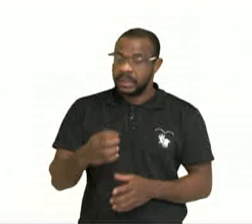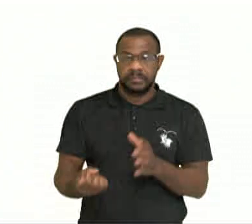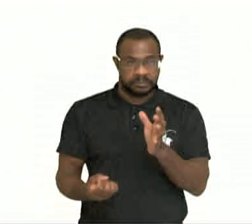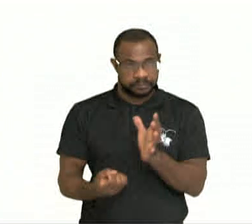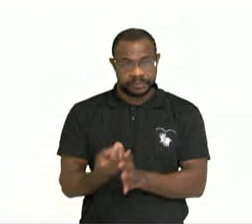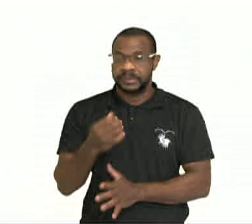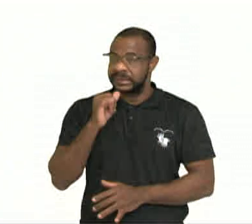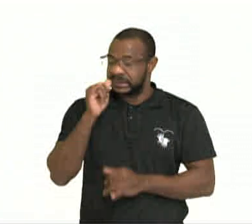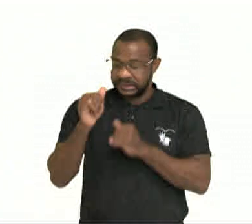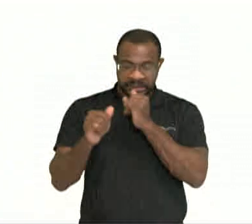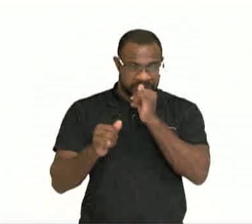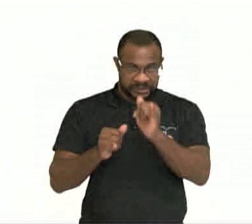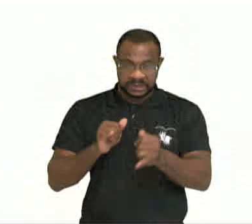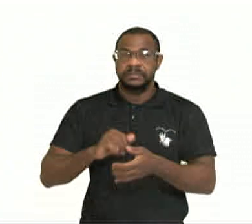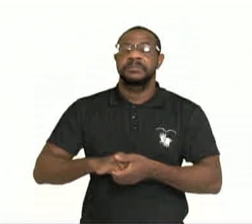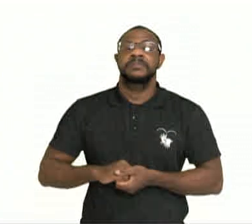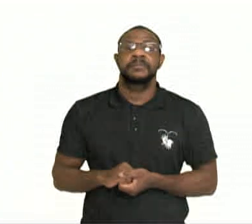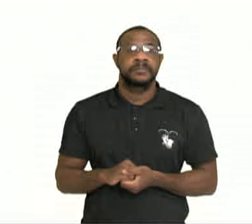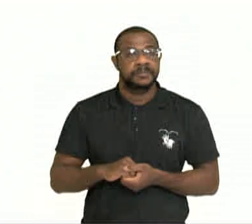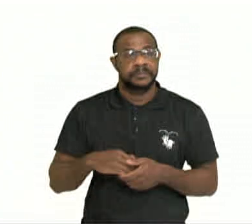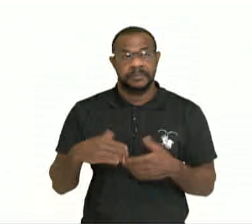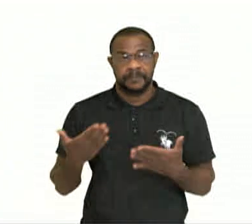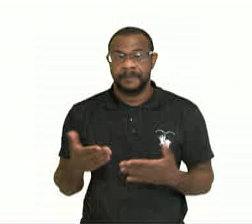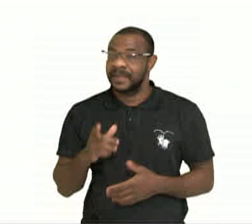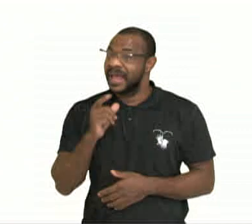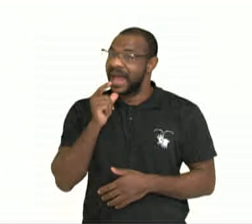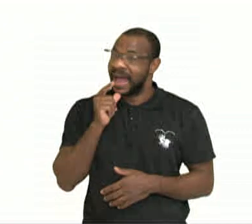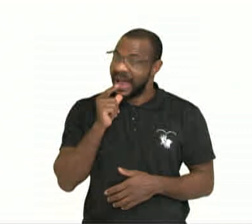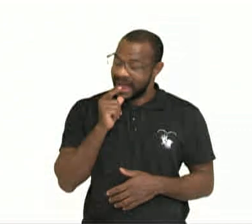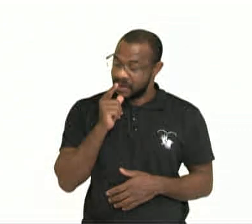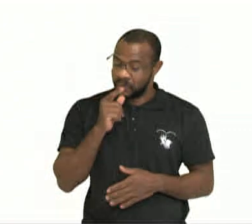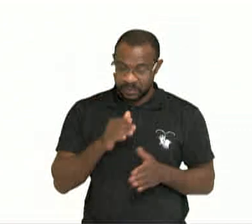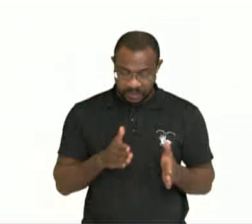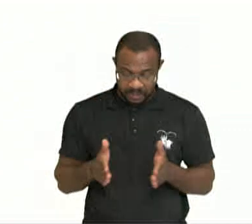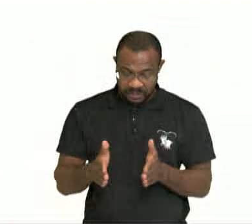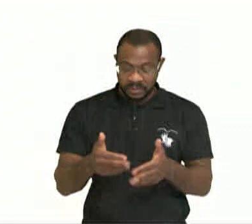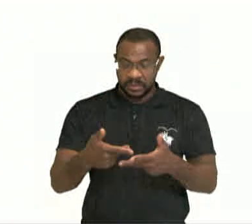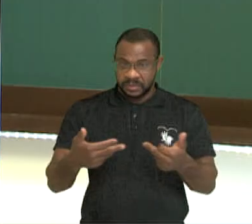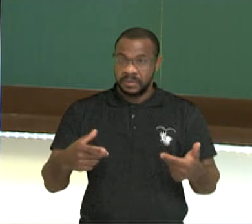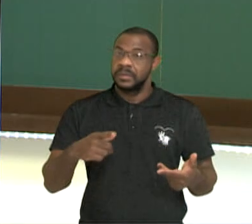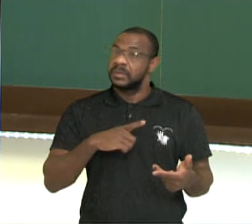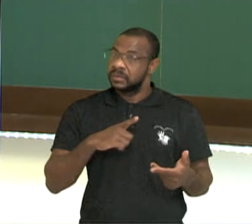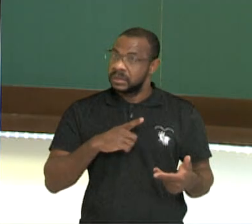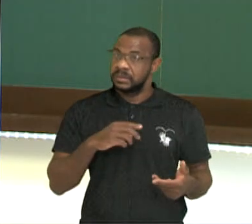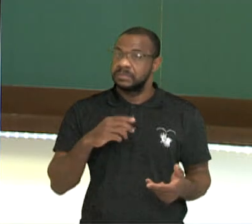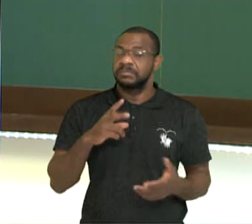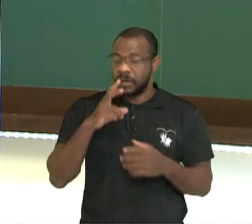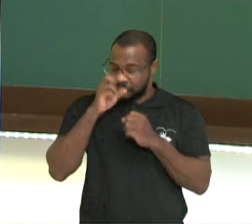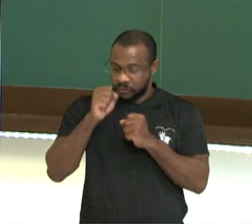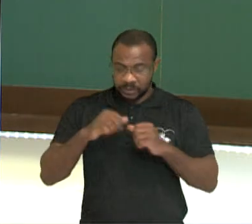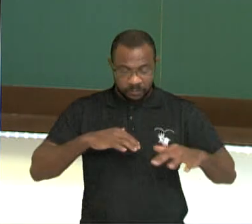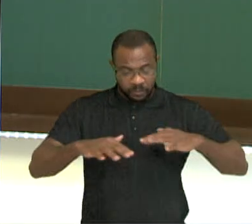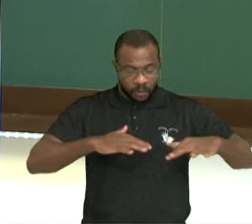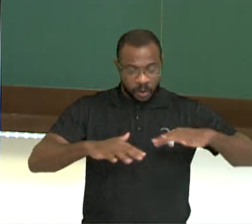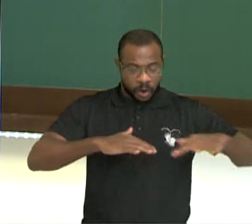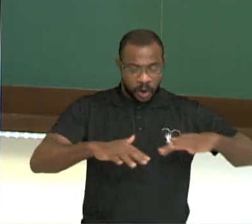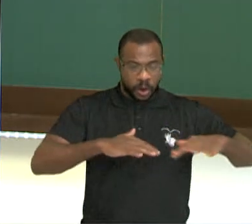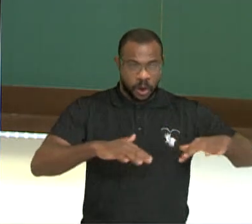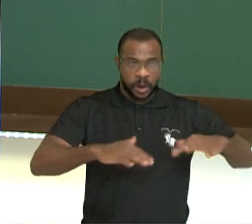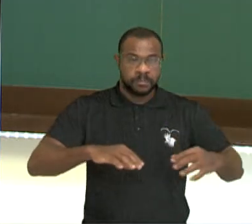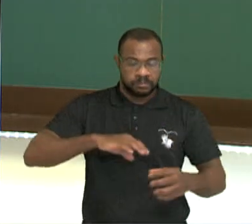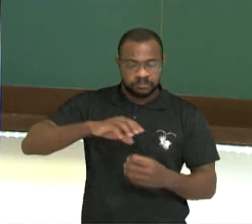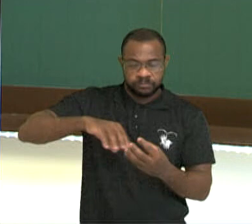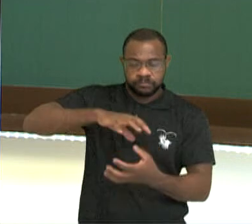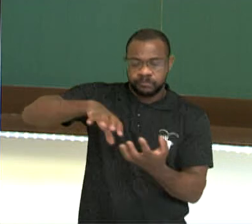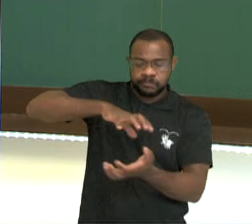nas usinas hidrelétricas. Então, as águas dos rios elas têm que dispor de grande velocidade para que essa velocidade seja capaz de